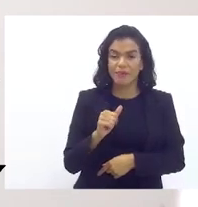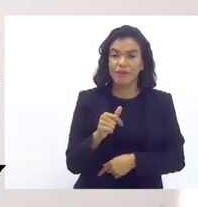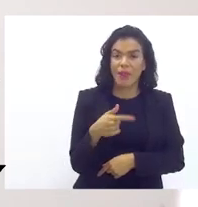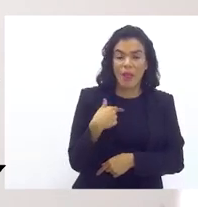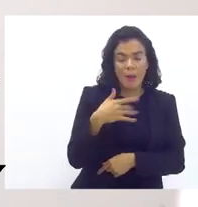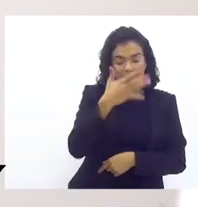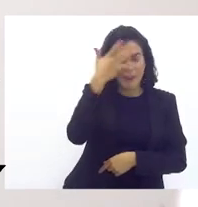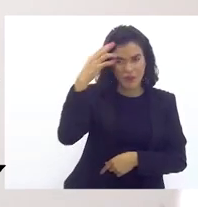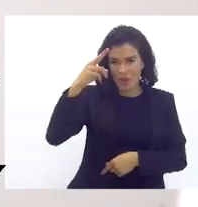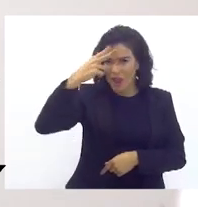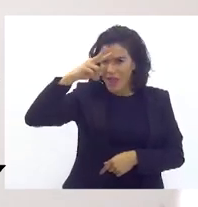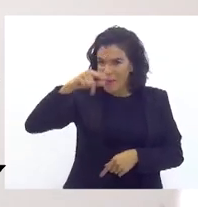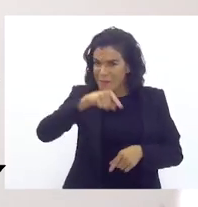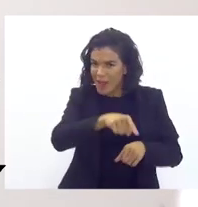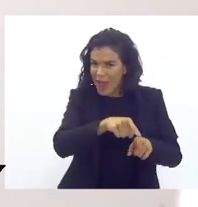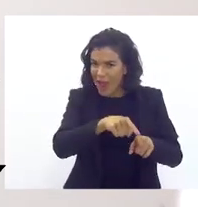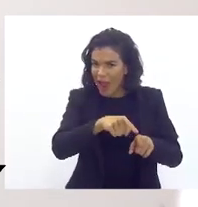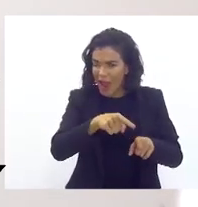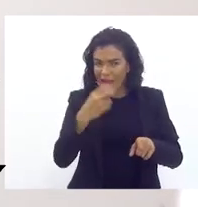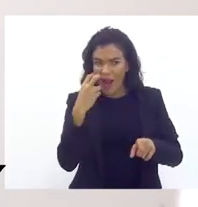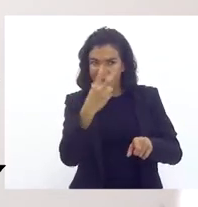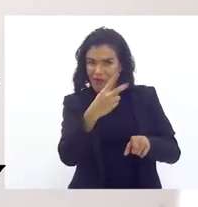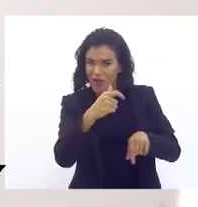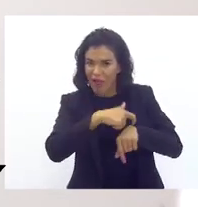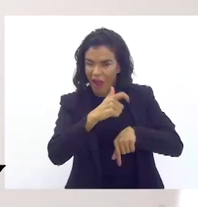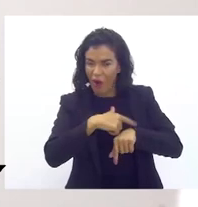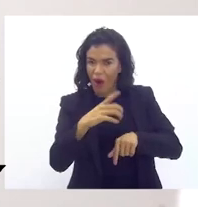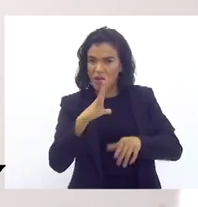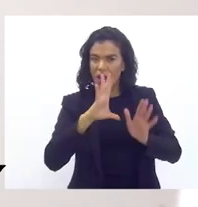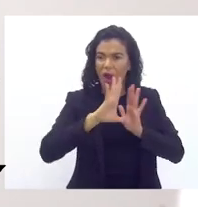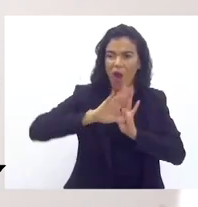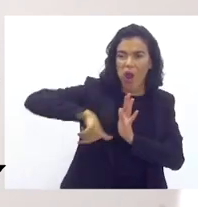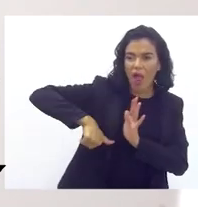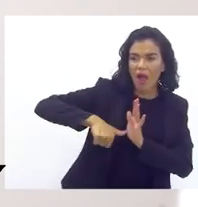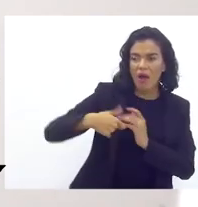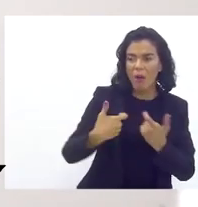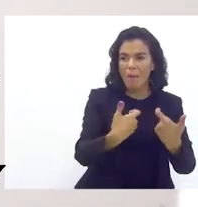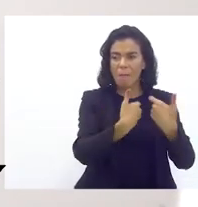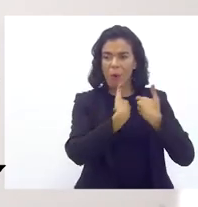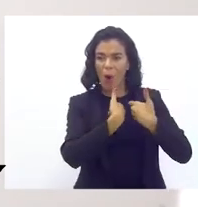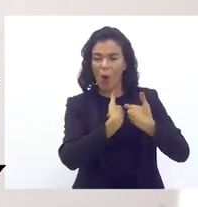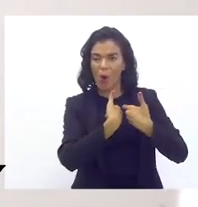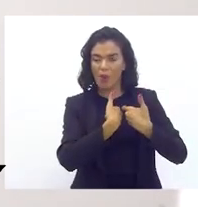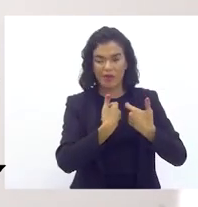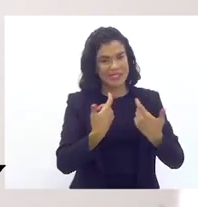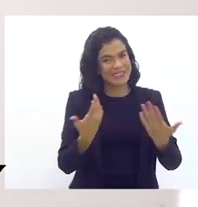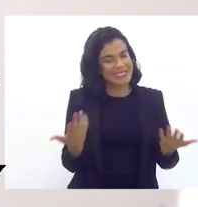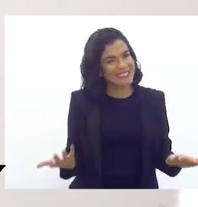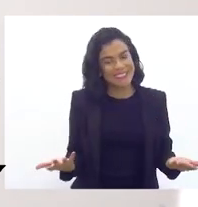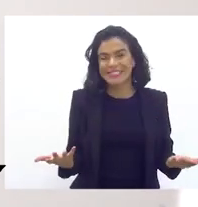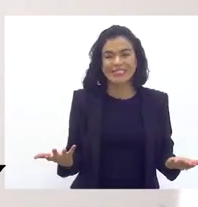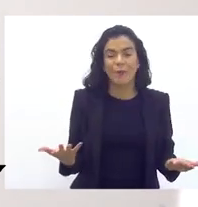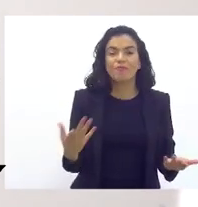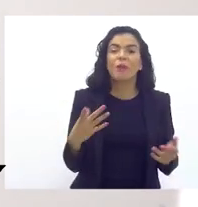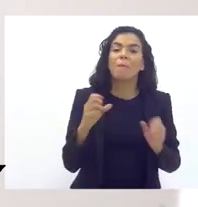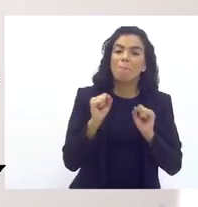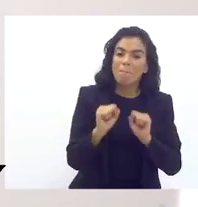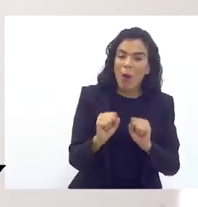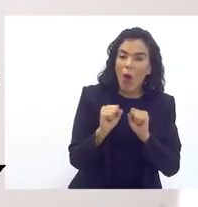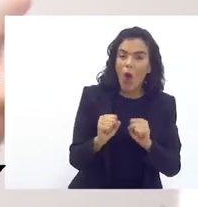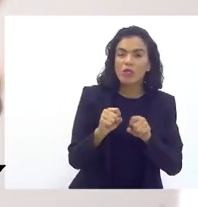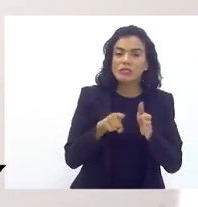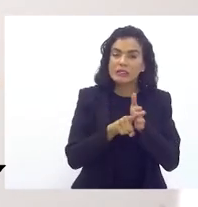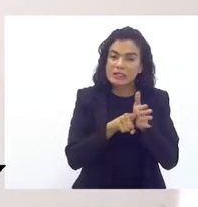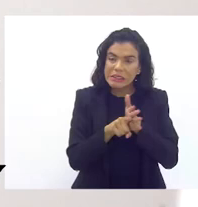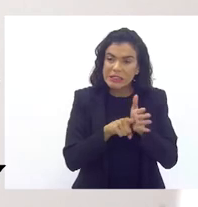reconhecimento a pessoa vai lembrar daquela pessoa que ela viu no crime não tem a ver a impressão digital no caso poderia ter o exame papiloscopia do local